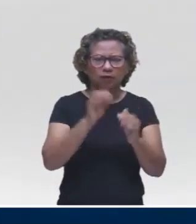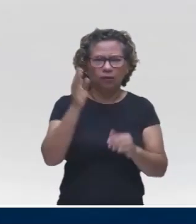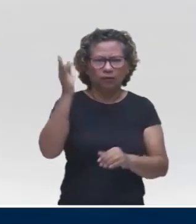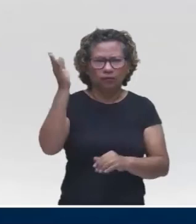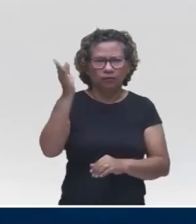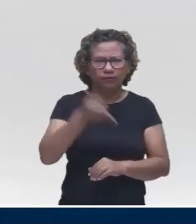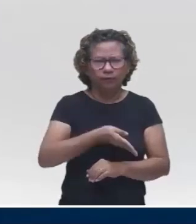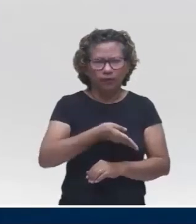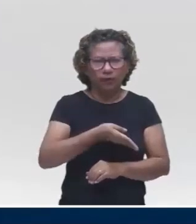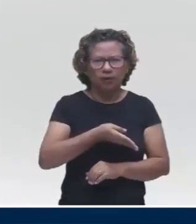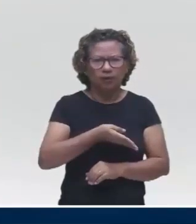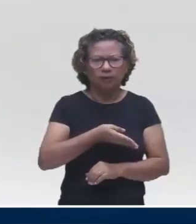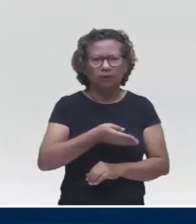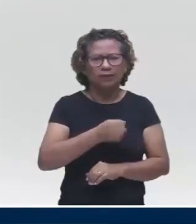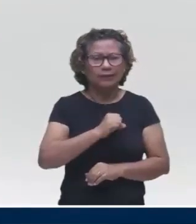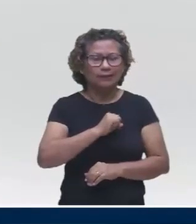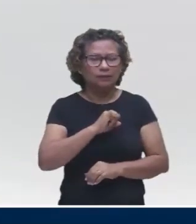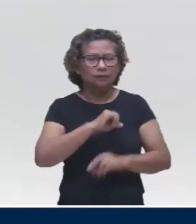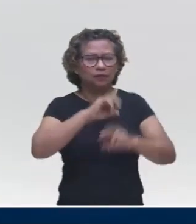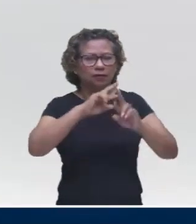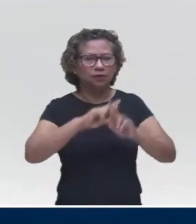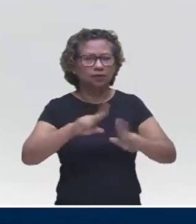Porque se fosse diferente, né,